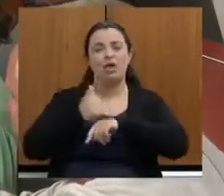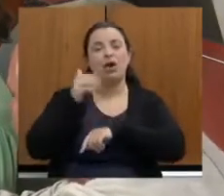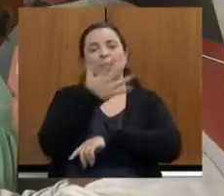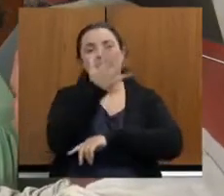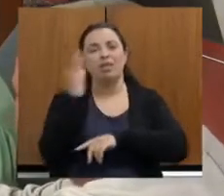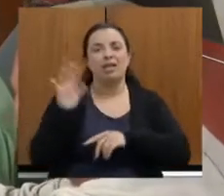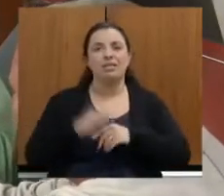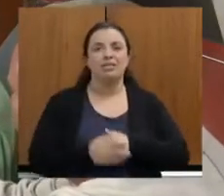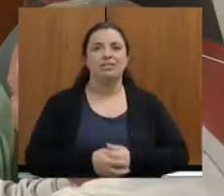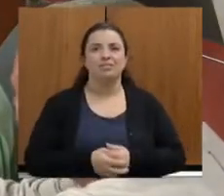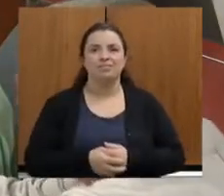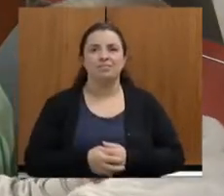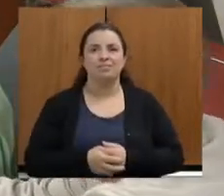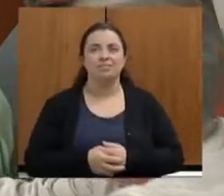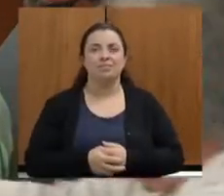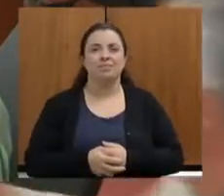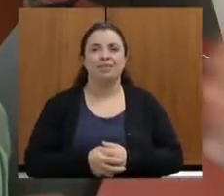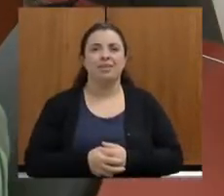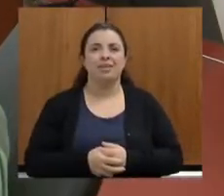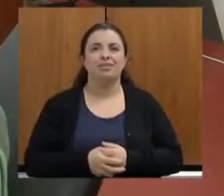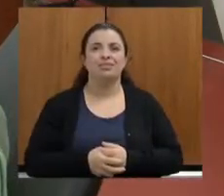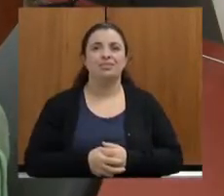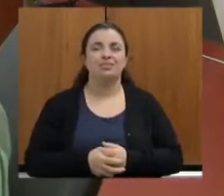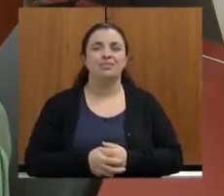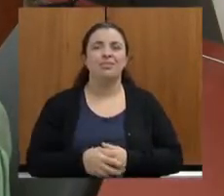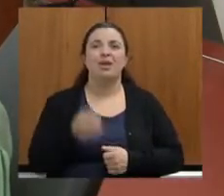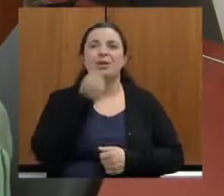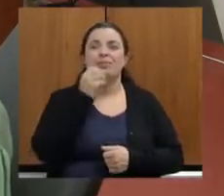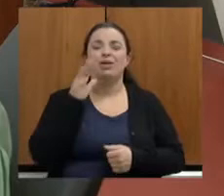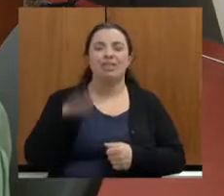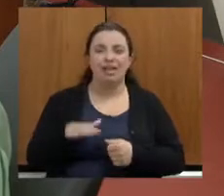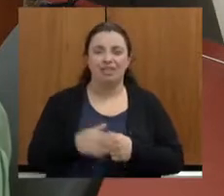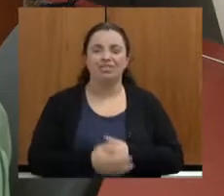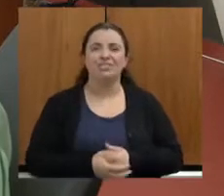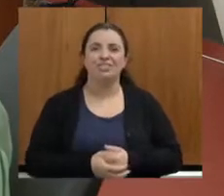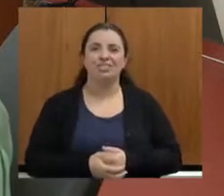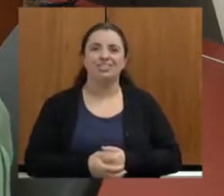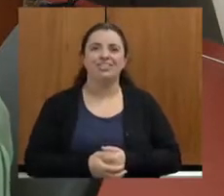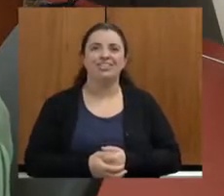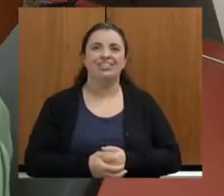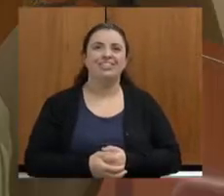E aí Oi boa tarde